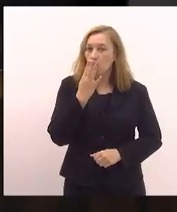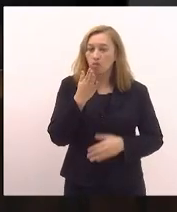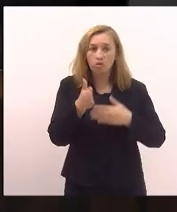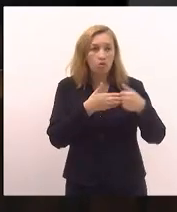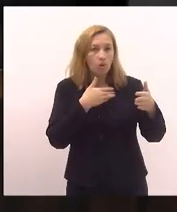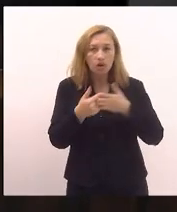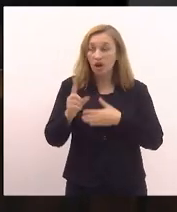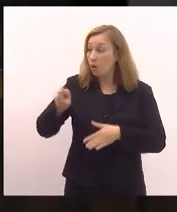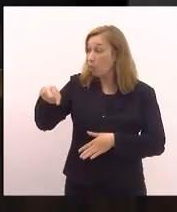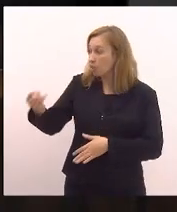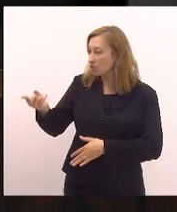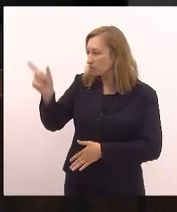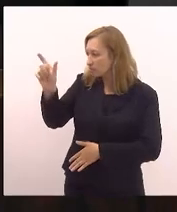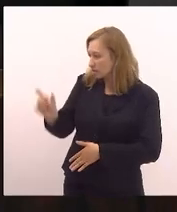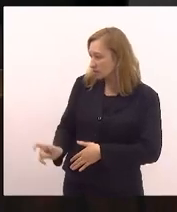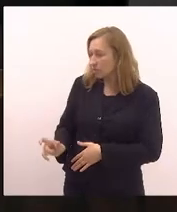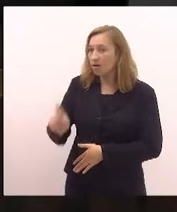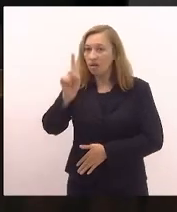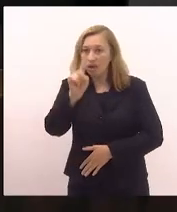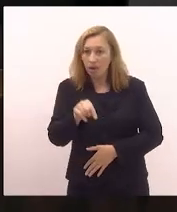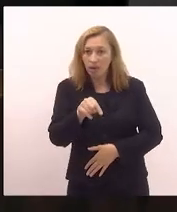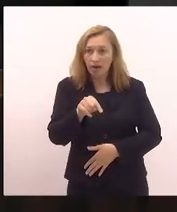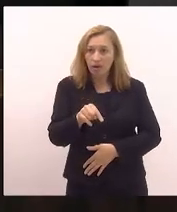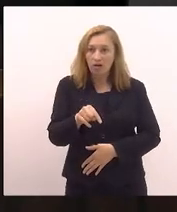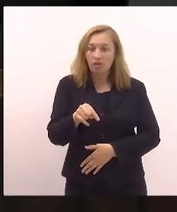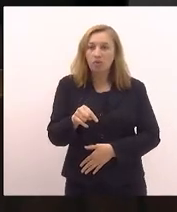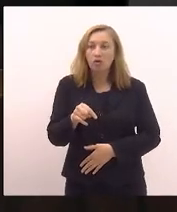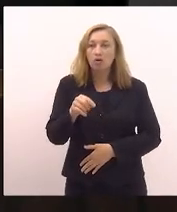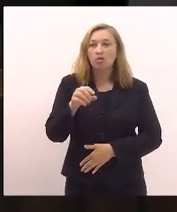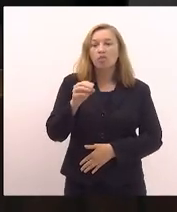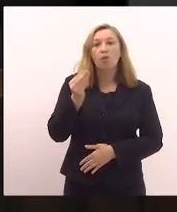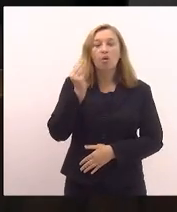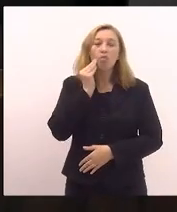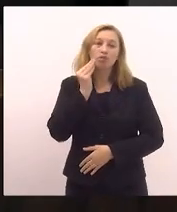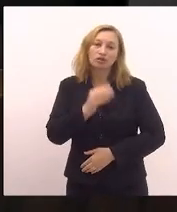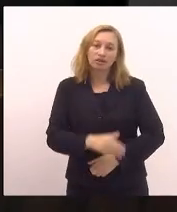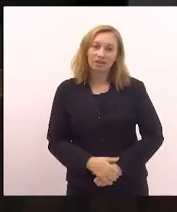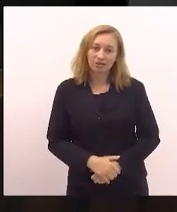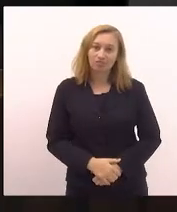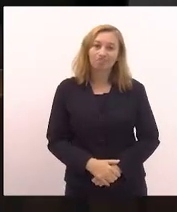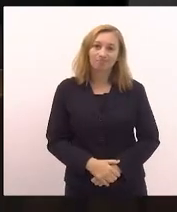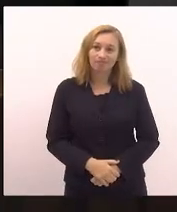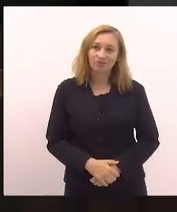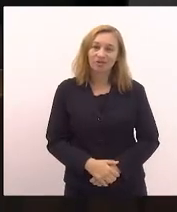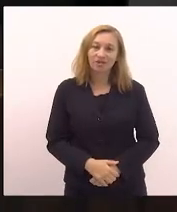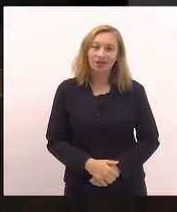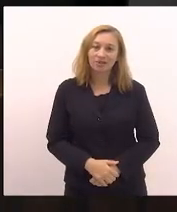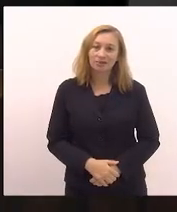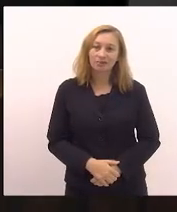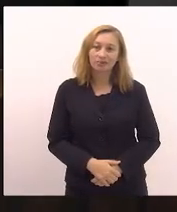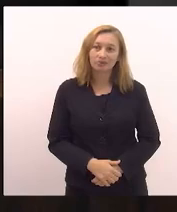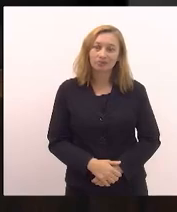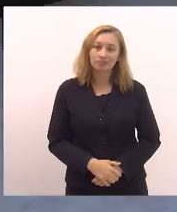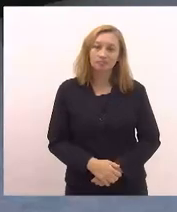qualquer outra pessoa é a oportunidade.